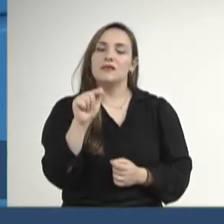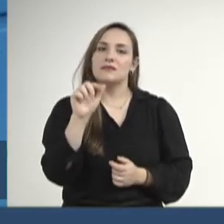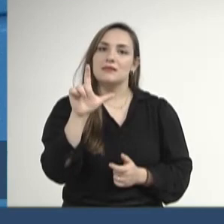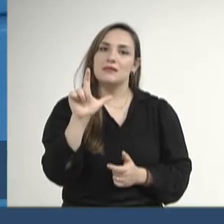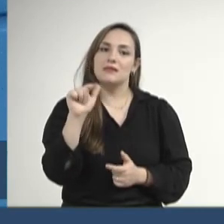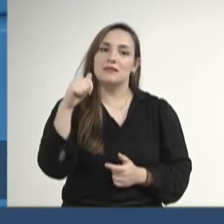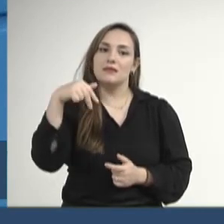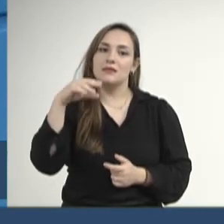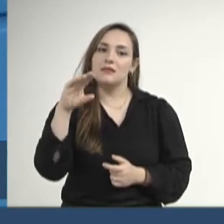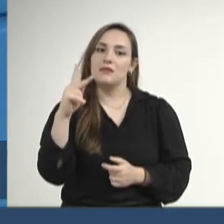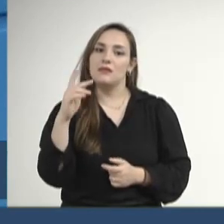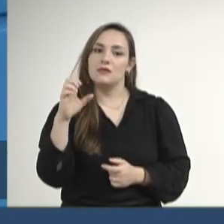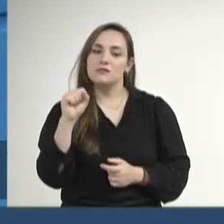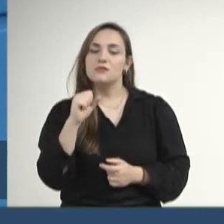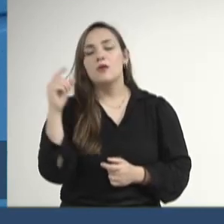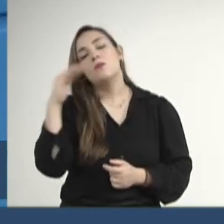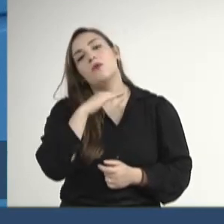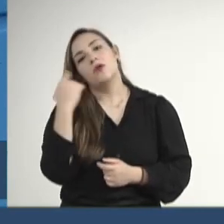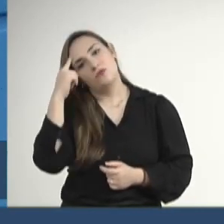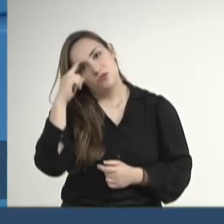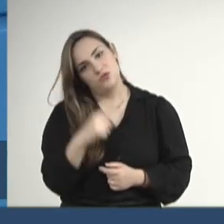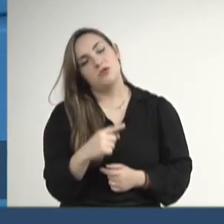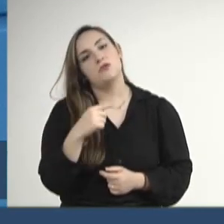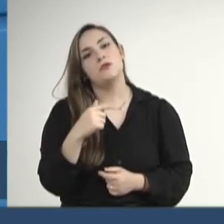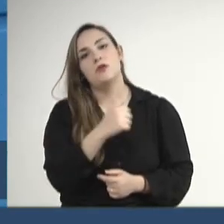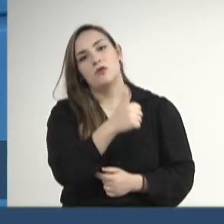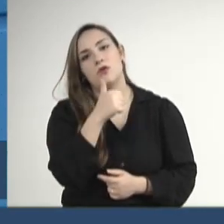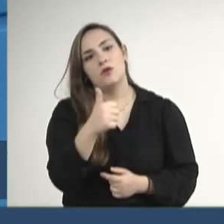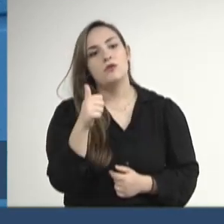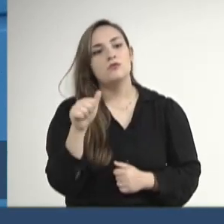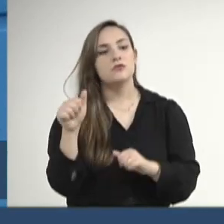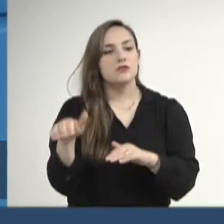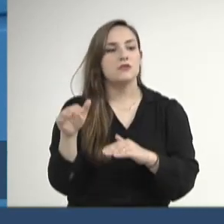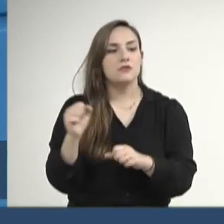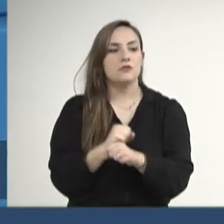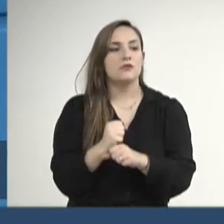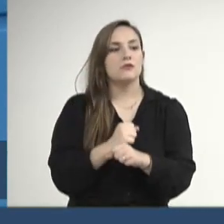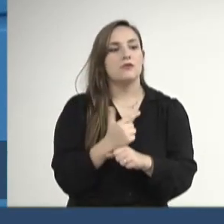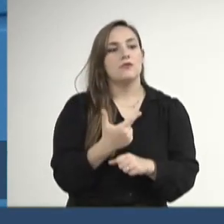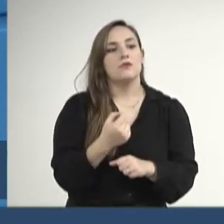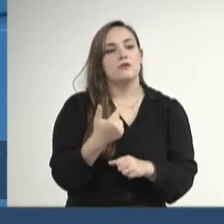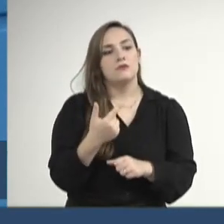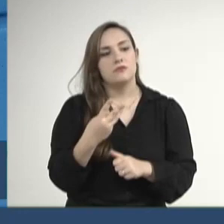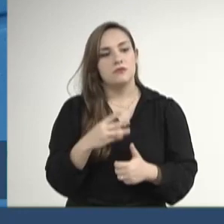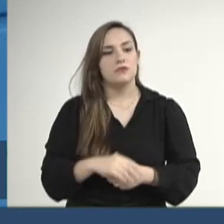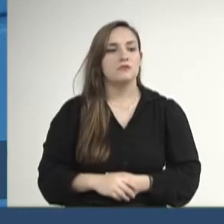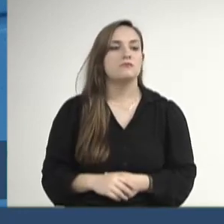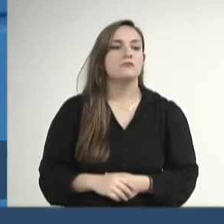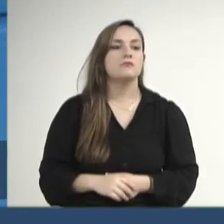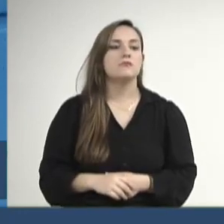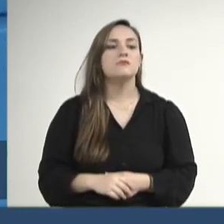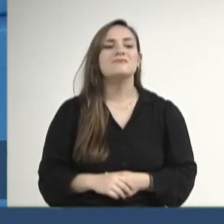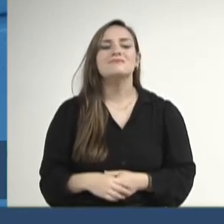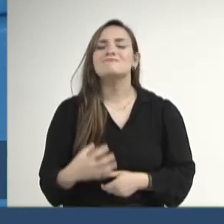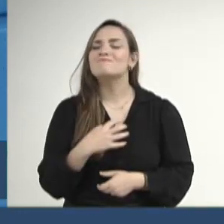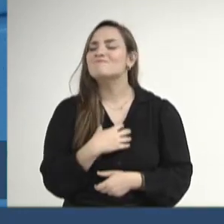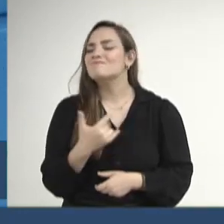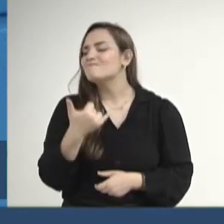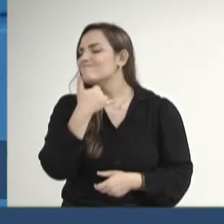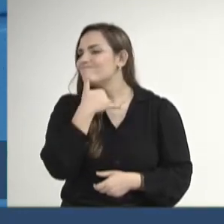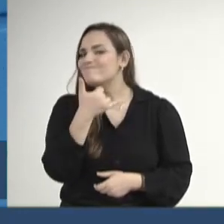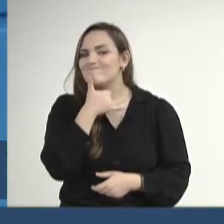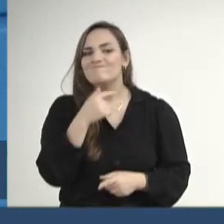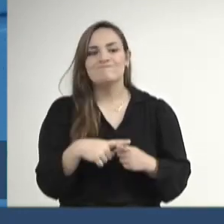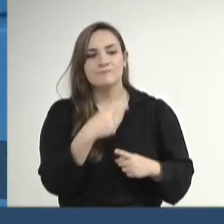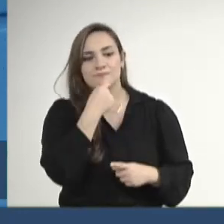de setembro de 2023 e é portanto como este respeito e grande tristeza pelo seu falecimento